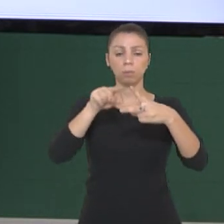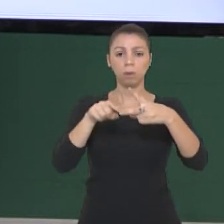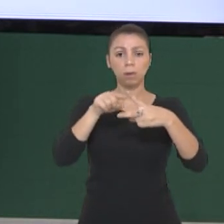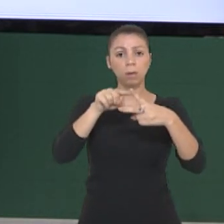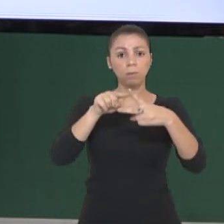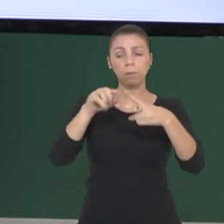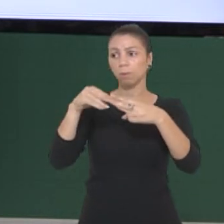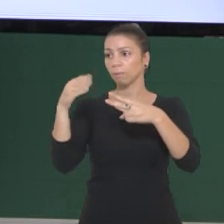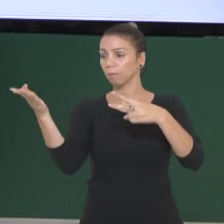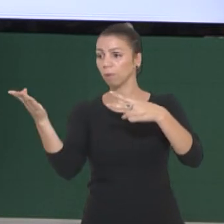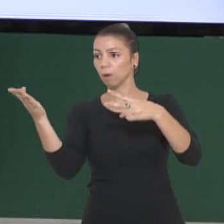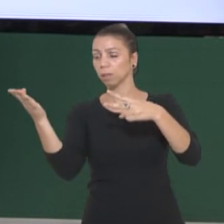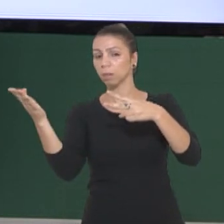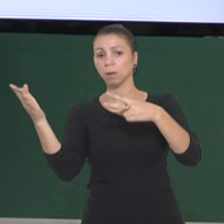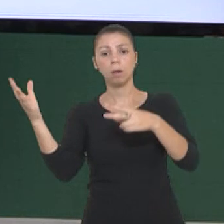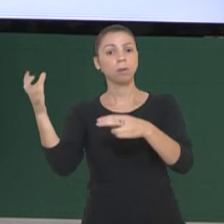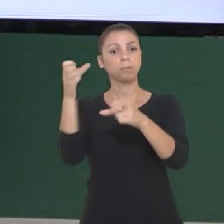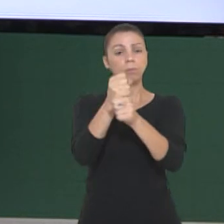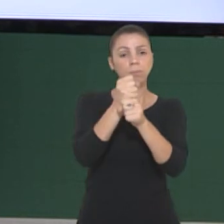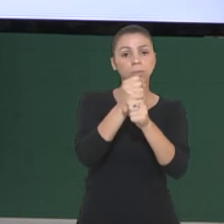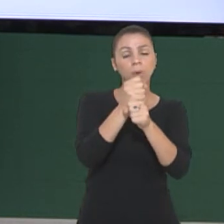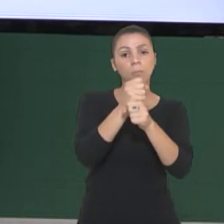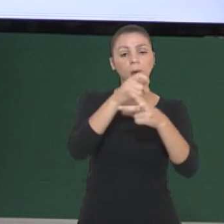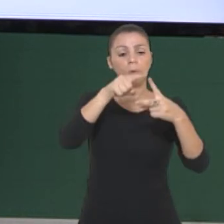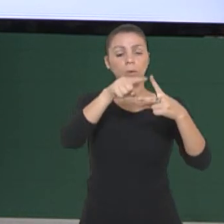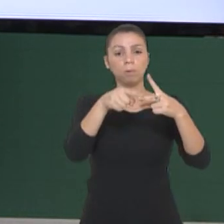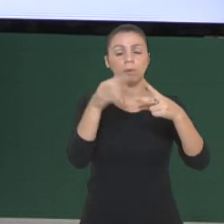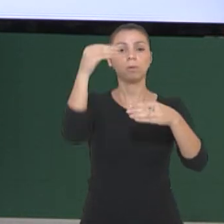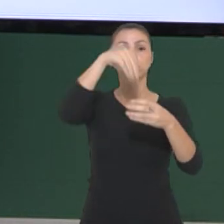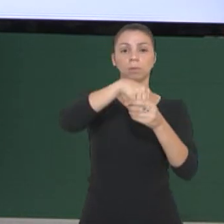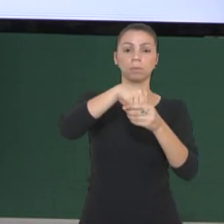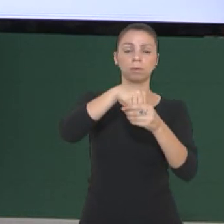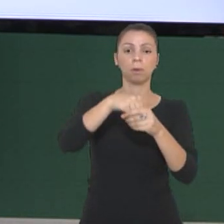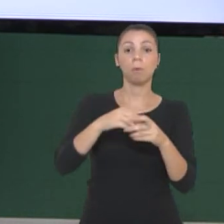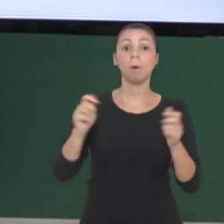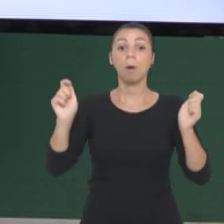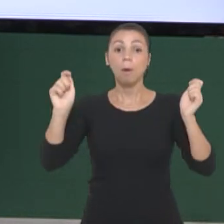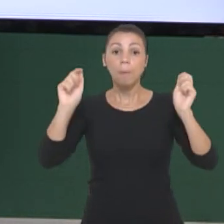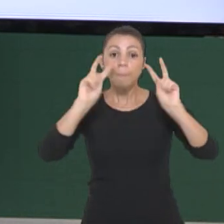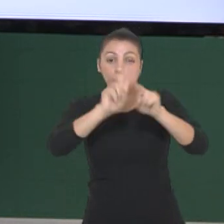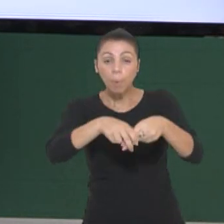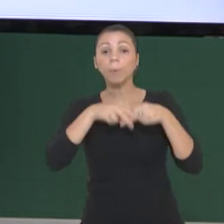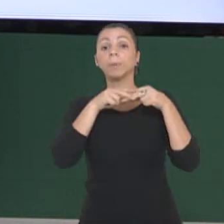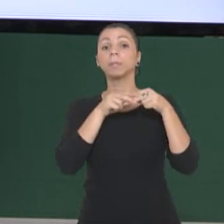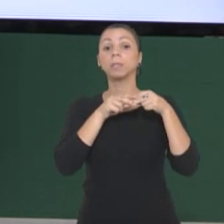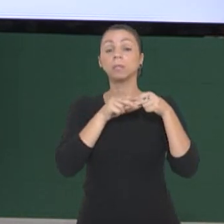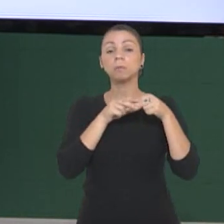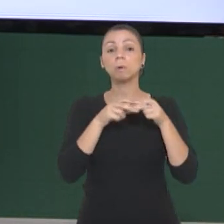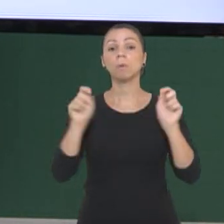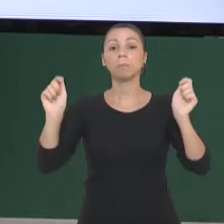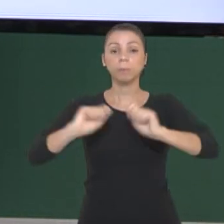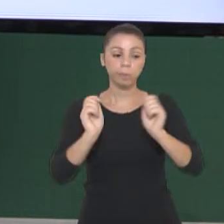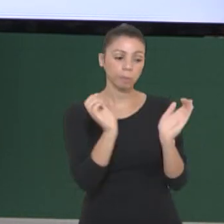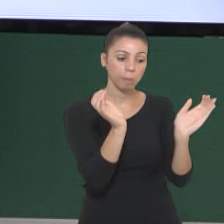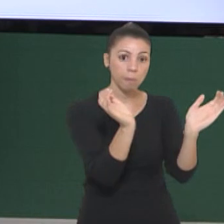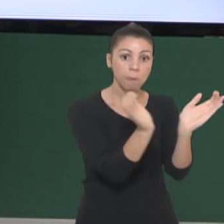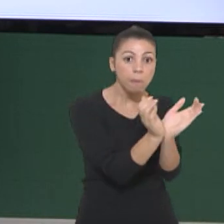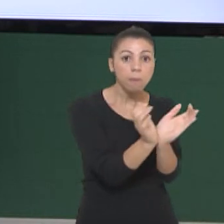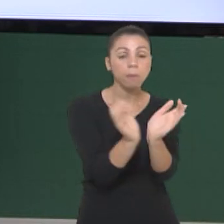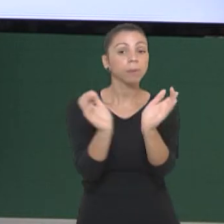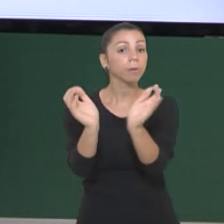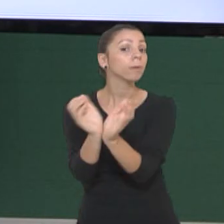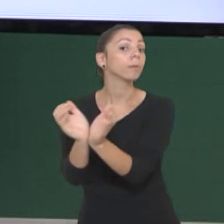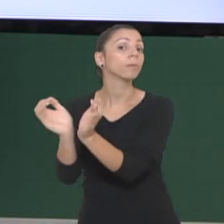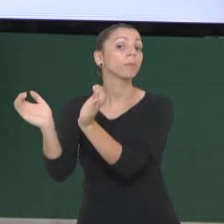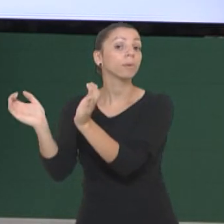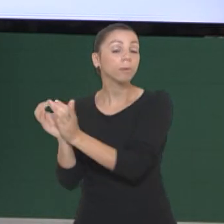internos. Então, bem por isso, a gente precisa estar ciente de como nós podemos classificar os triângulos quanto